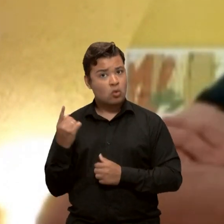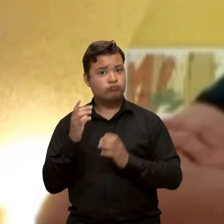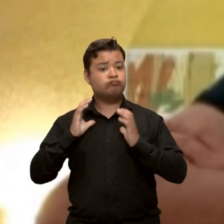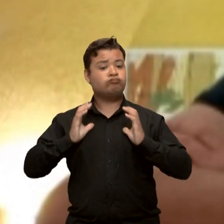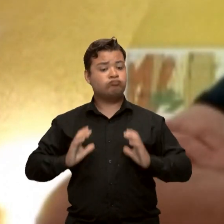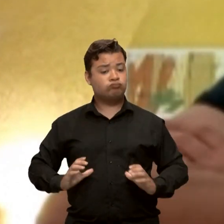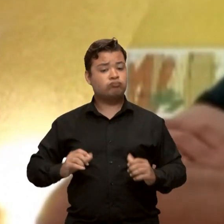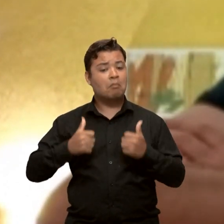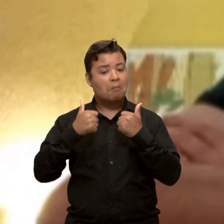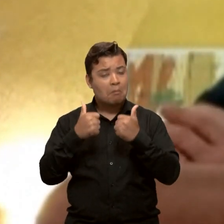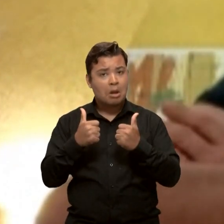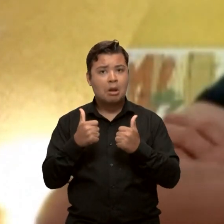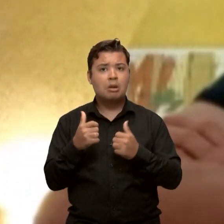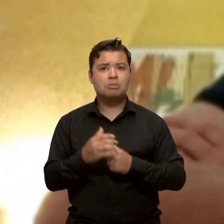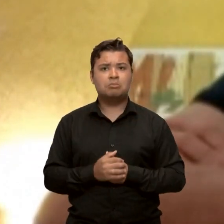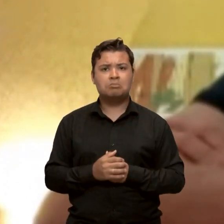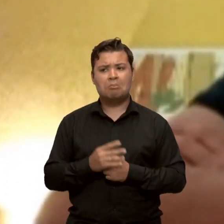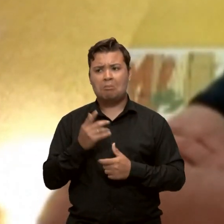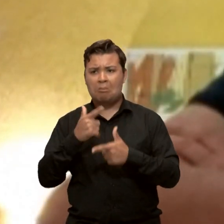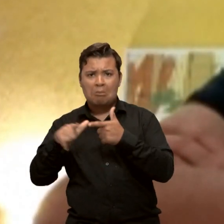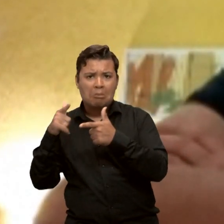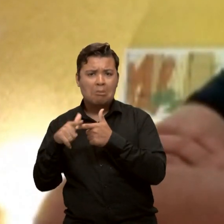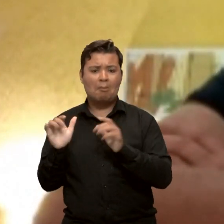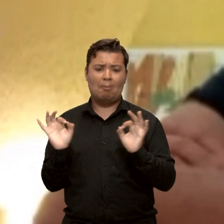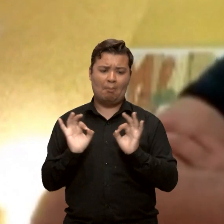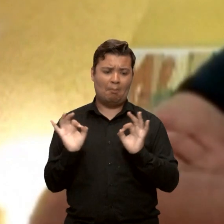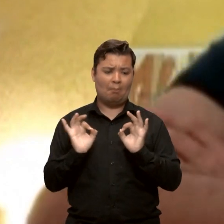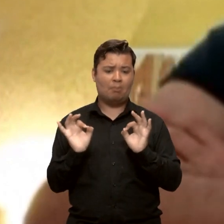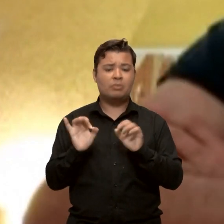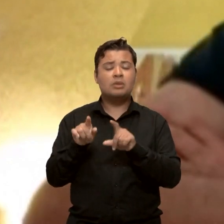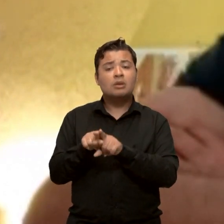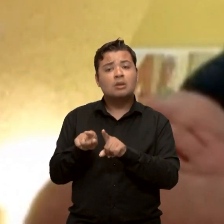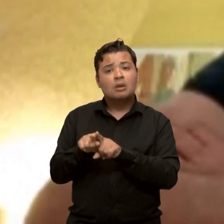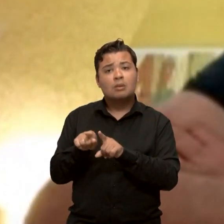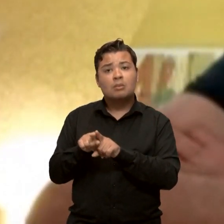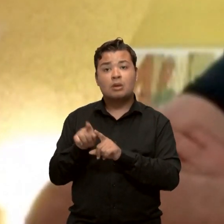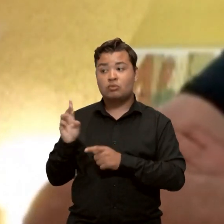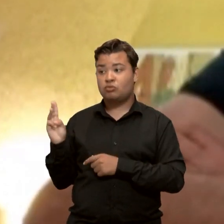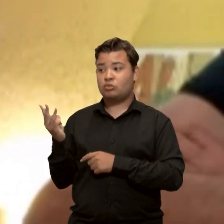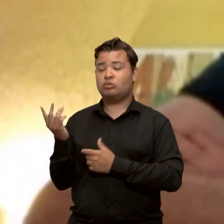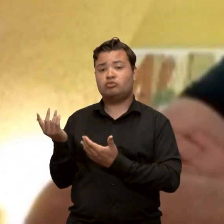não comprometemos em nada e pela pouca idade também que nós tínhamos no momento,